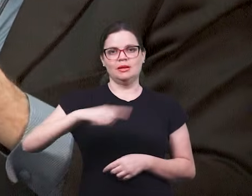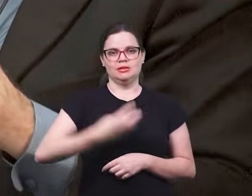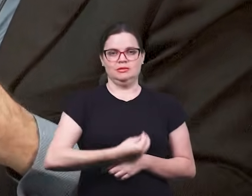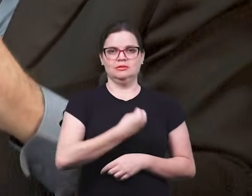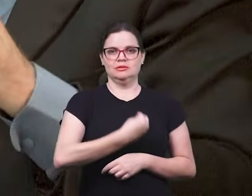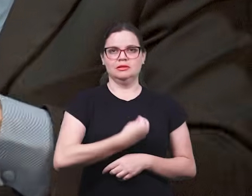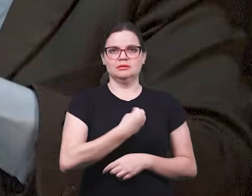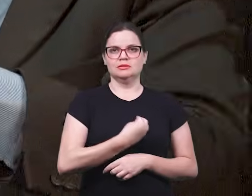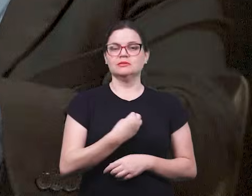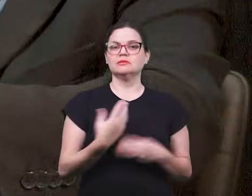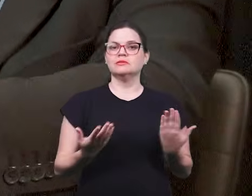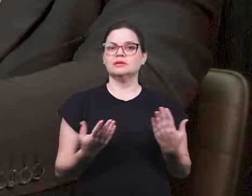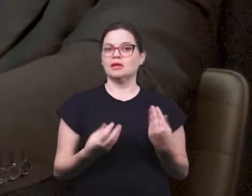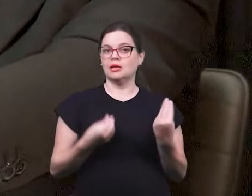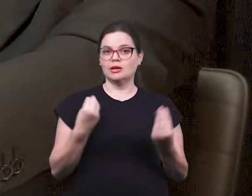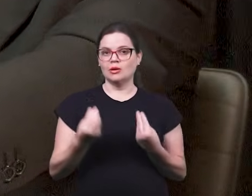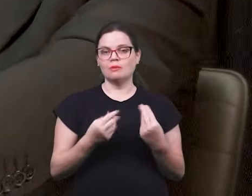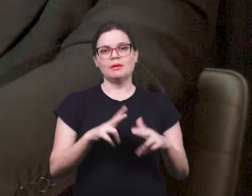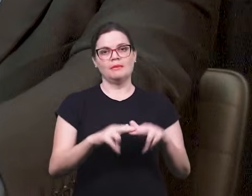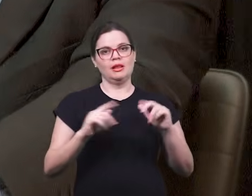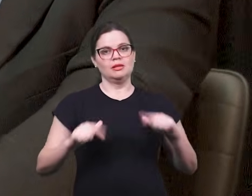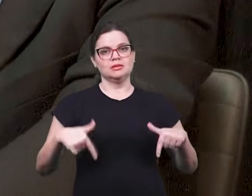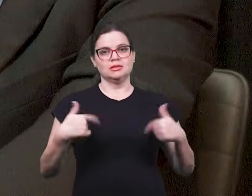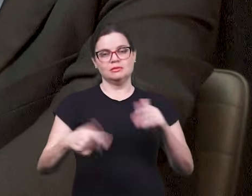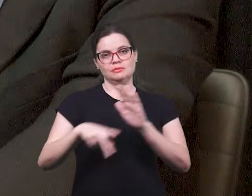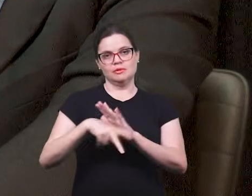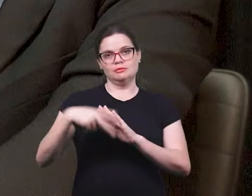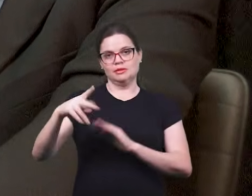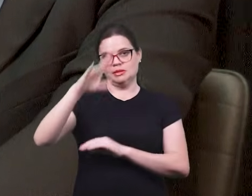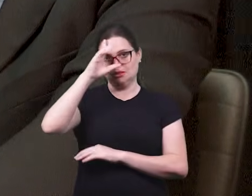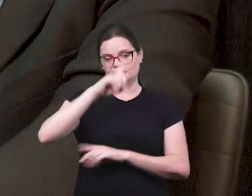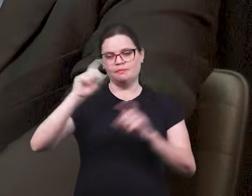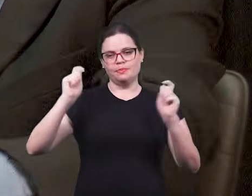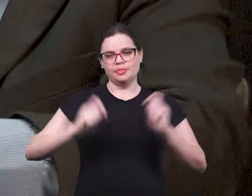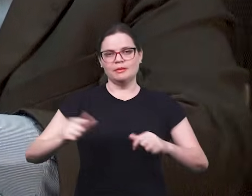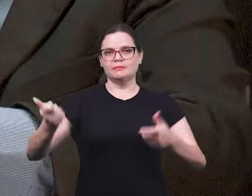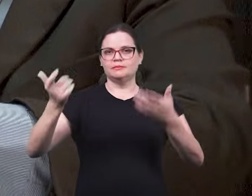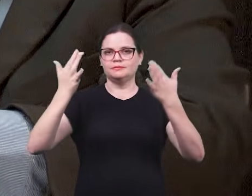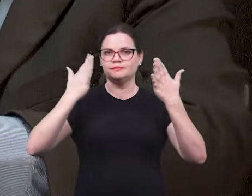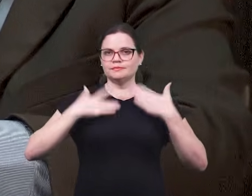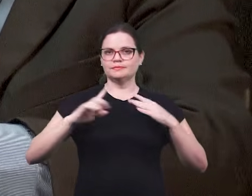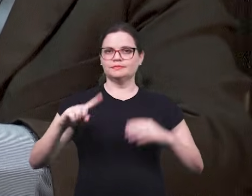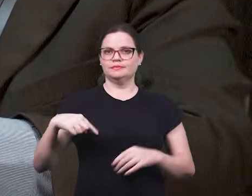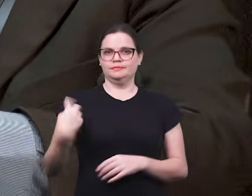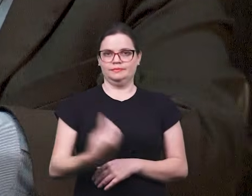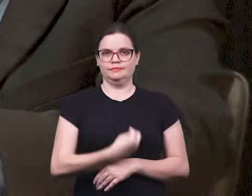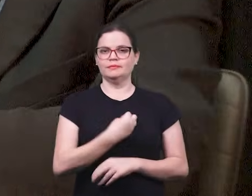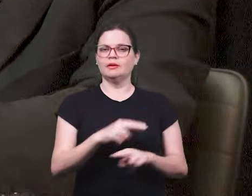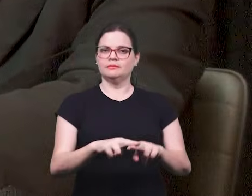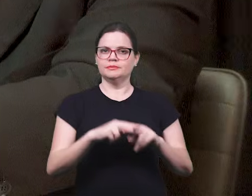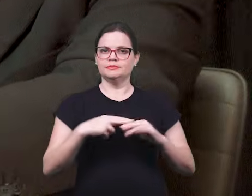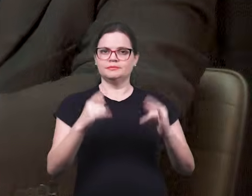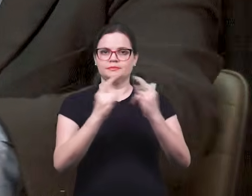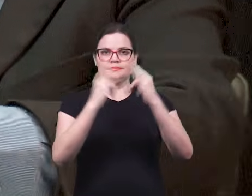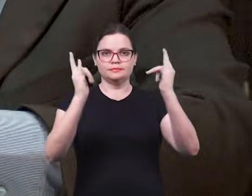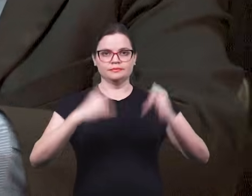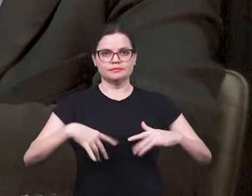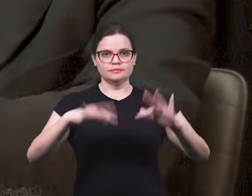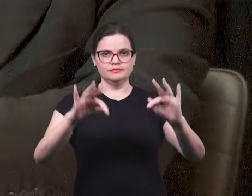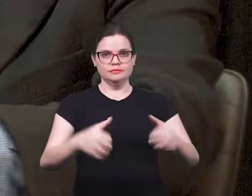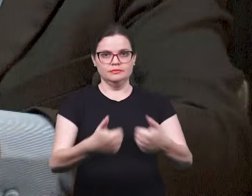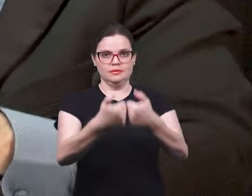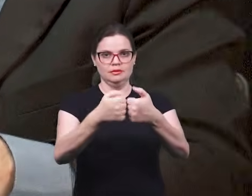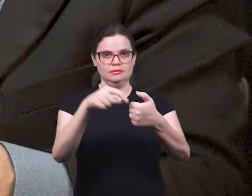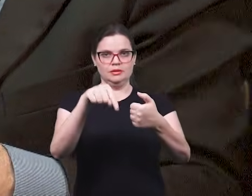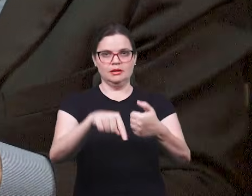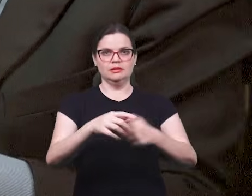só uma operação de Deus para fazer isso na vida do homem. Por isso o tabernáculo não tinha